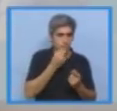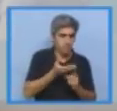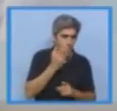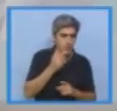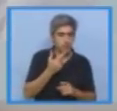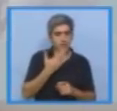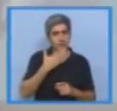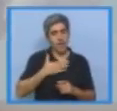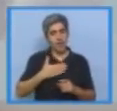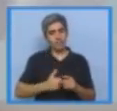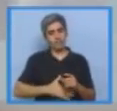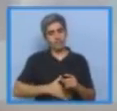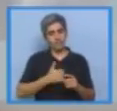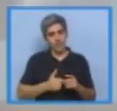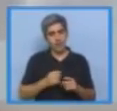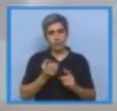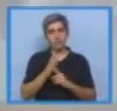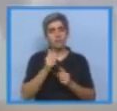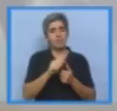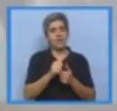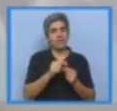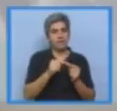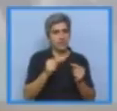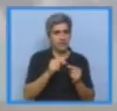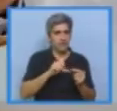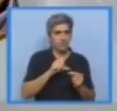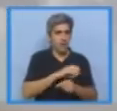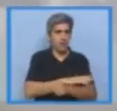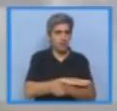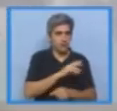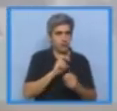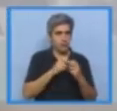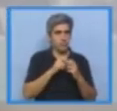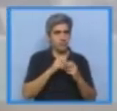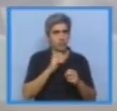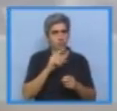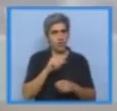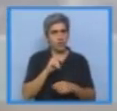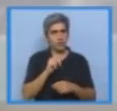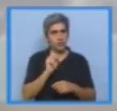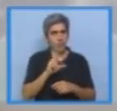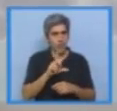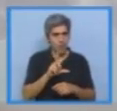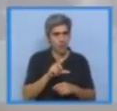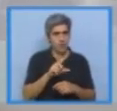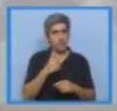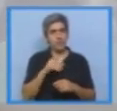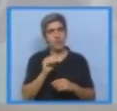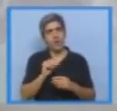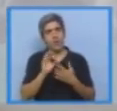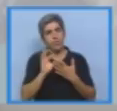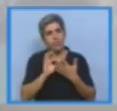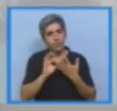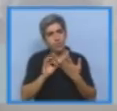não é? Podemos comer muitas batatas fritas, que além de fazerem mal à atenção, têm o problema todo do colesterol, mas sabemos que não têm os nutrientes